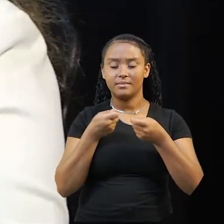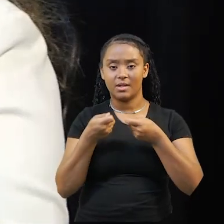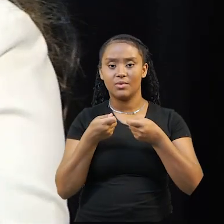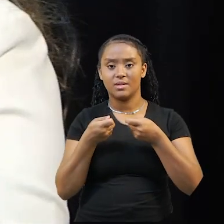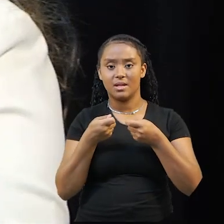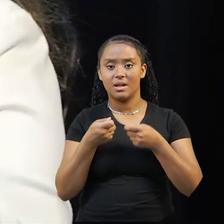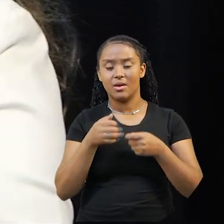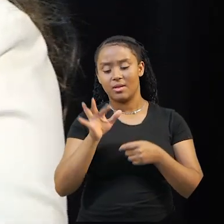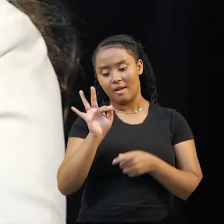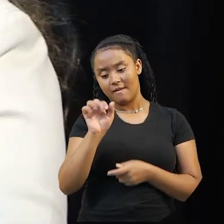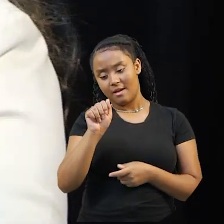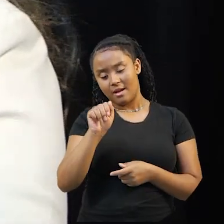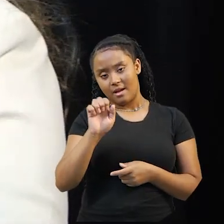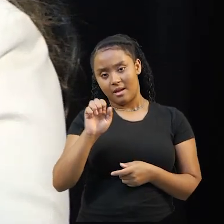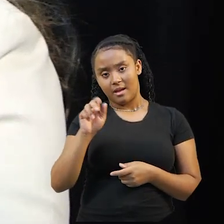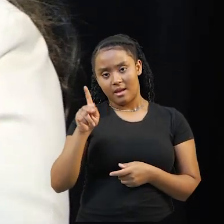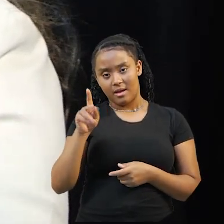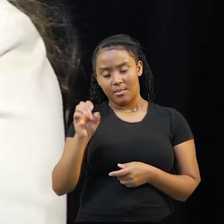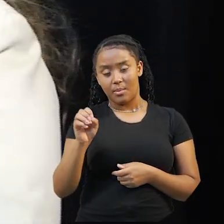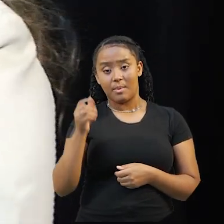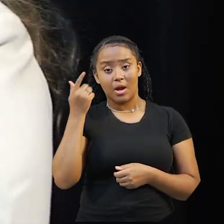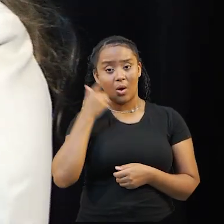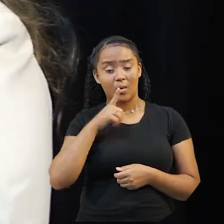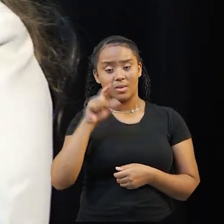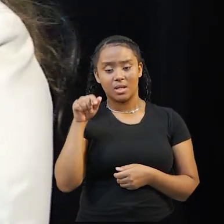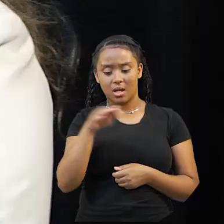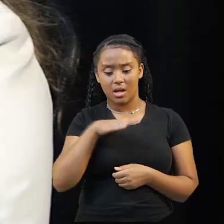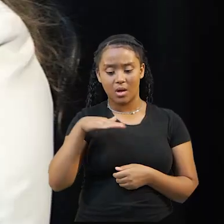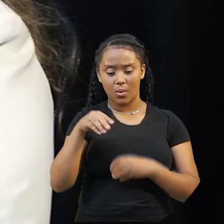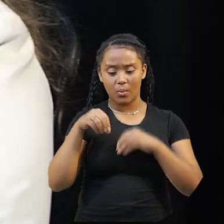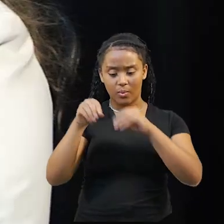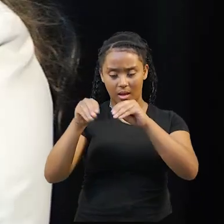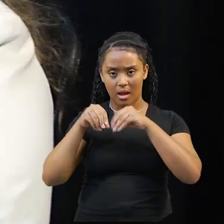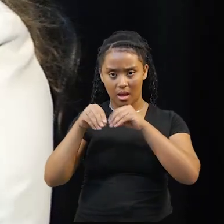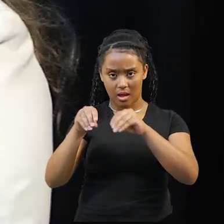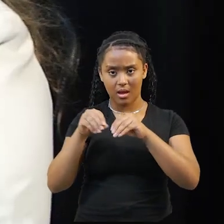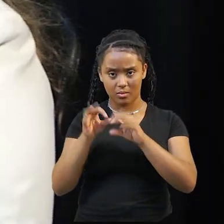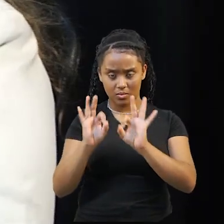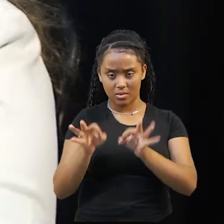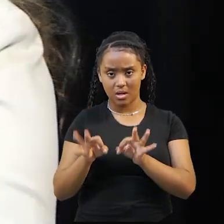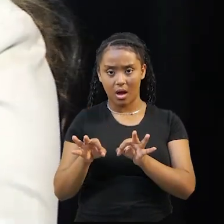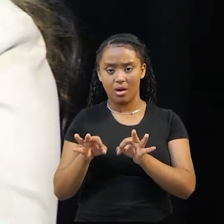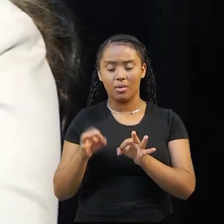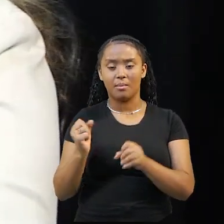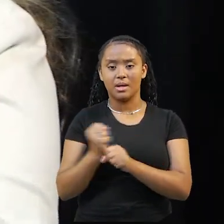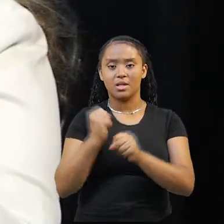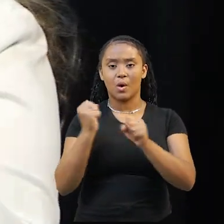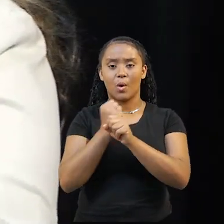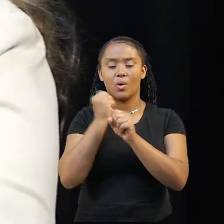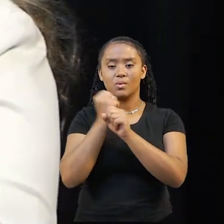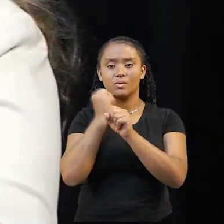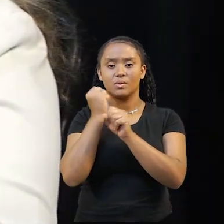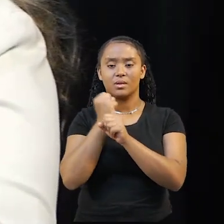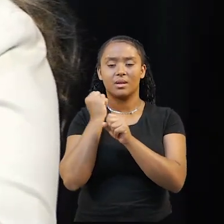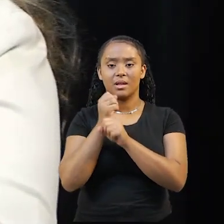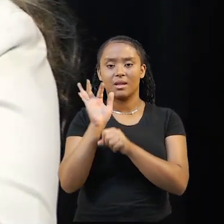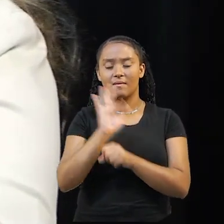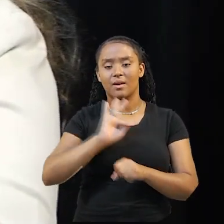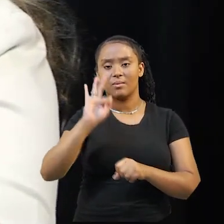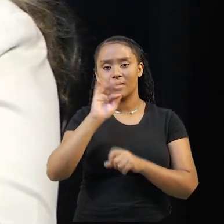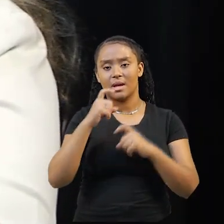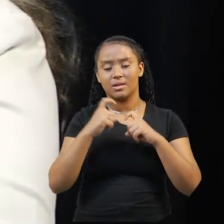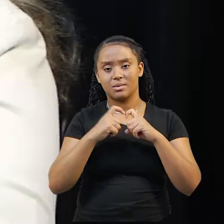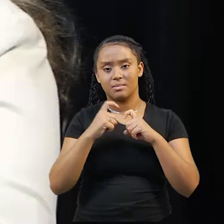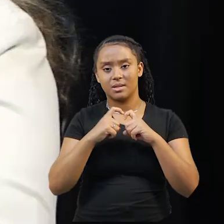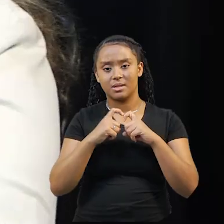negociação por meio da FAEPO para que vocês conseguissem um terreno, não é isso? Para que fosse construída alguma unidade da